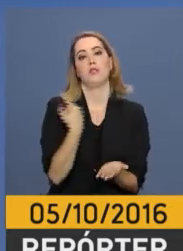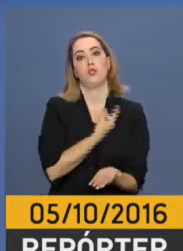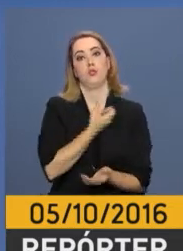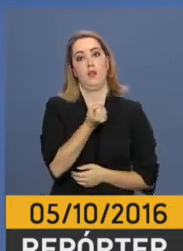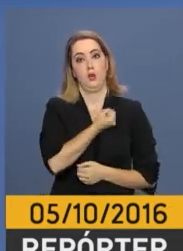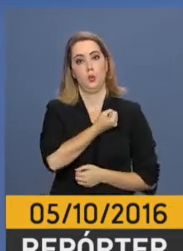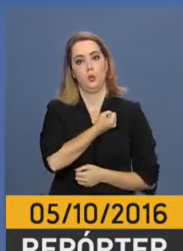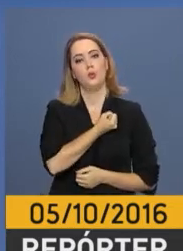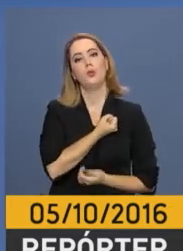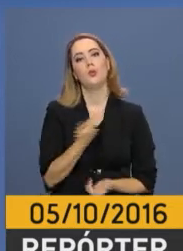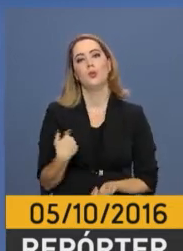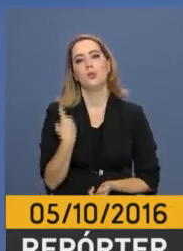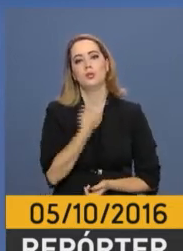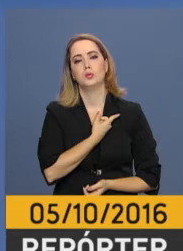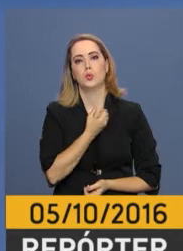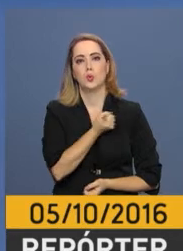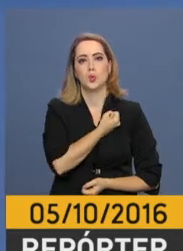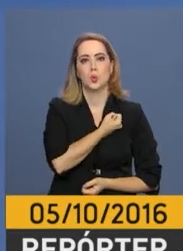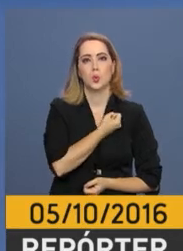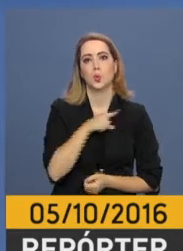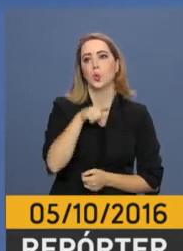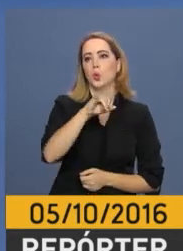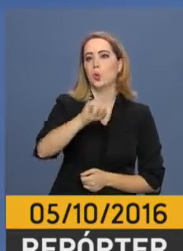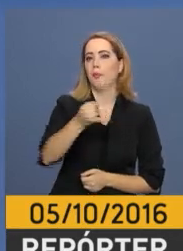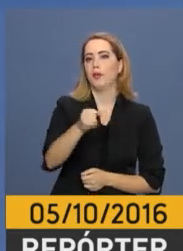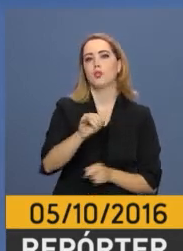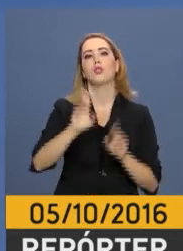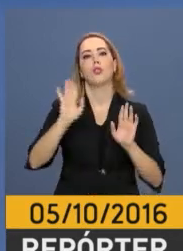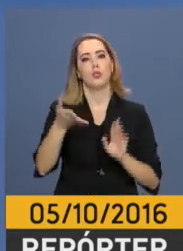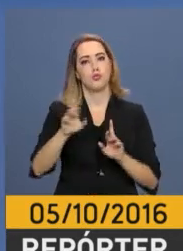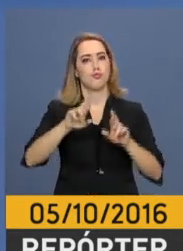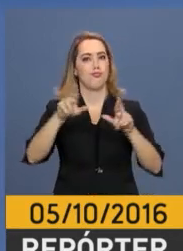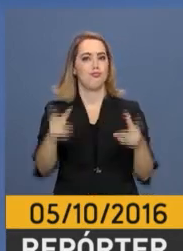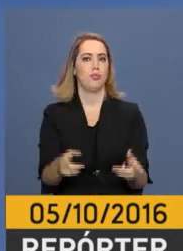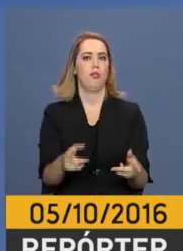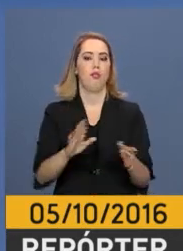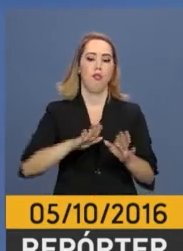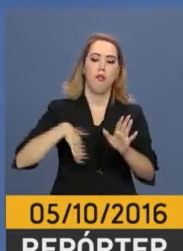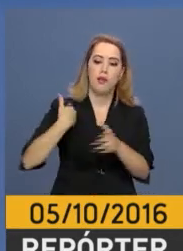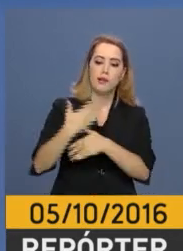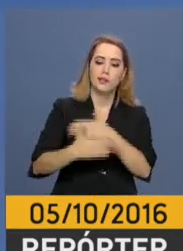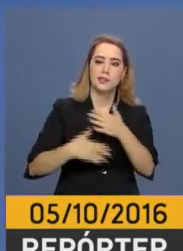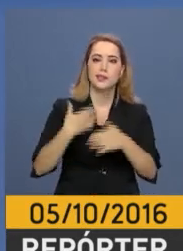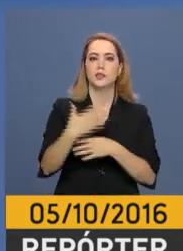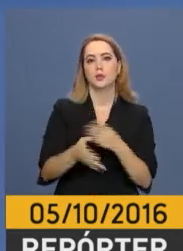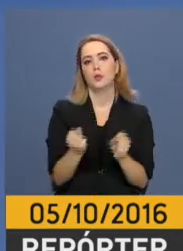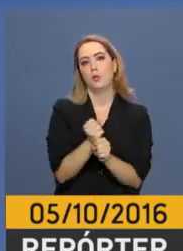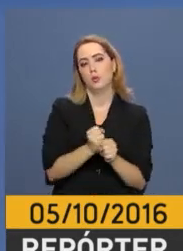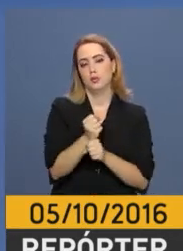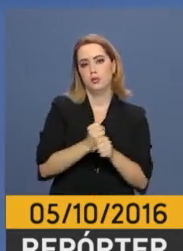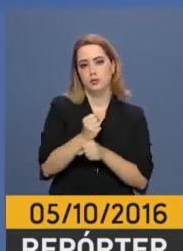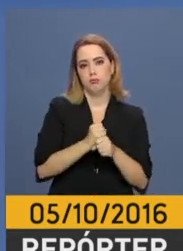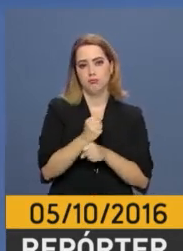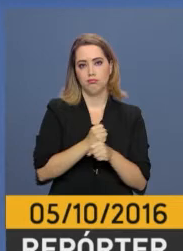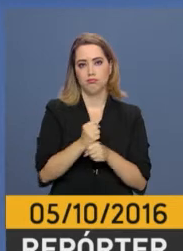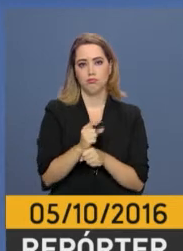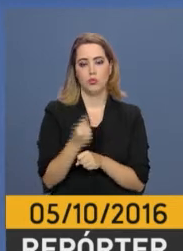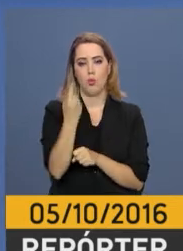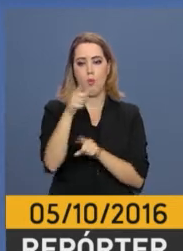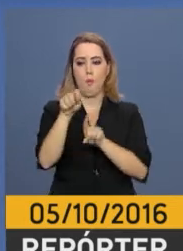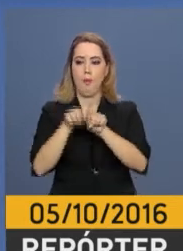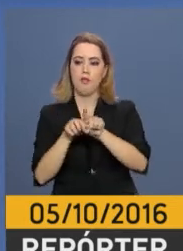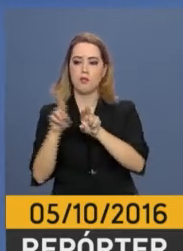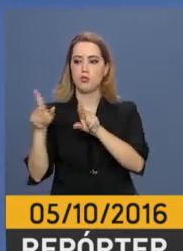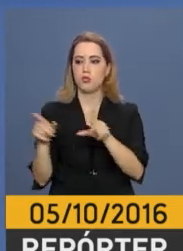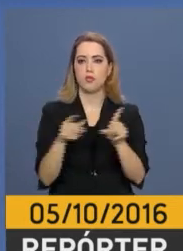mas esse número não vai ter em janeiro esse número vai acontecer ao longo do ano então o gasto no mesmo é ser